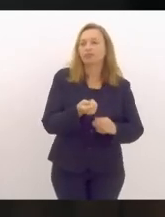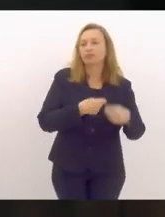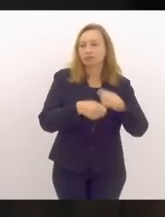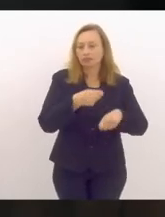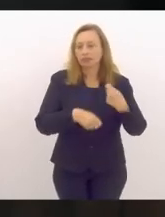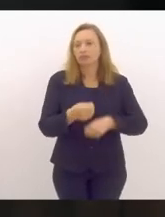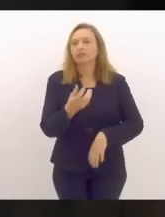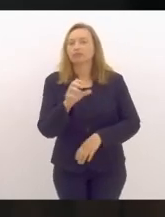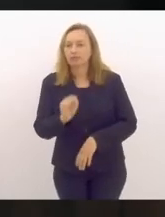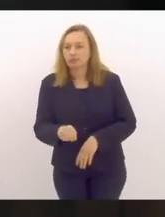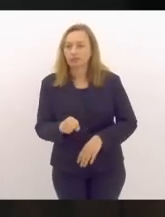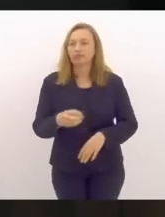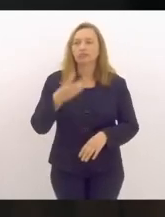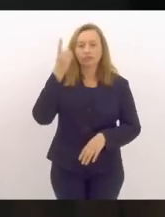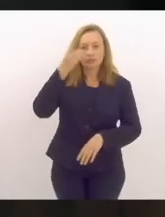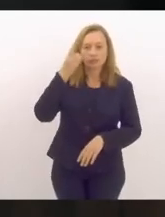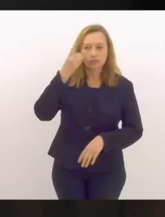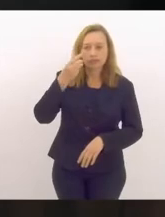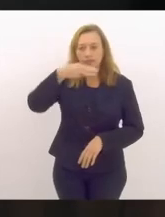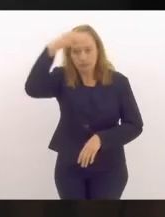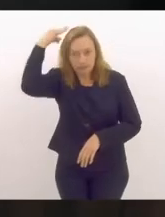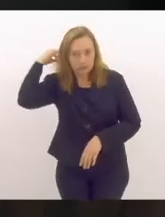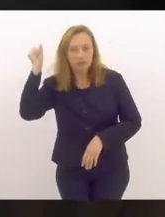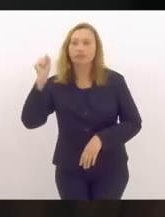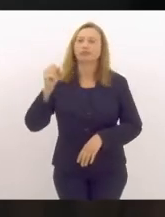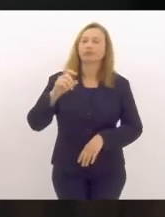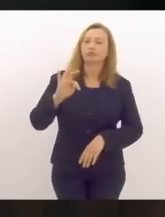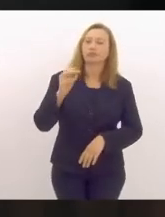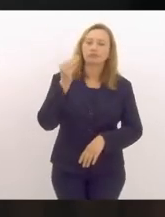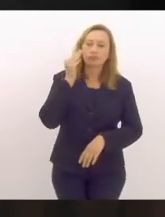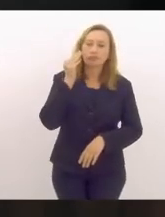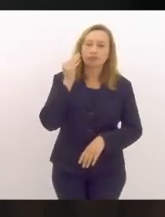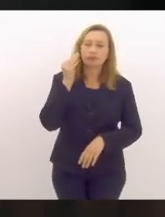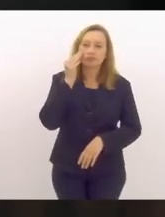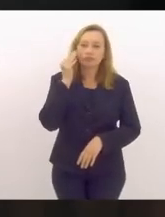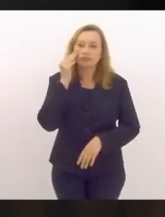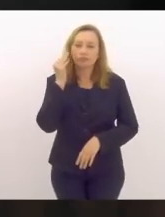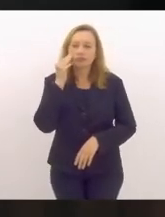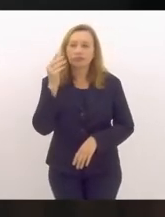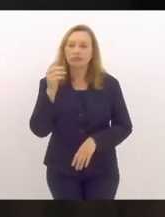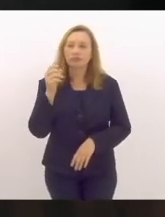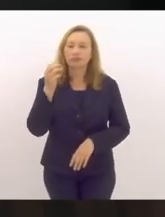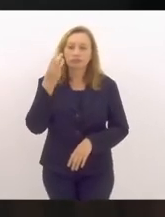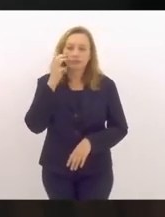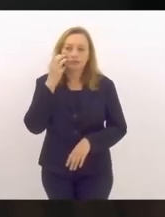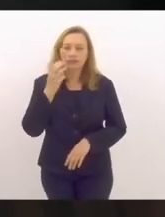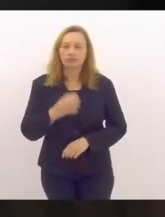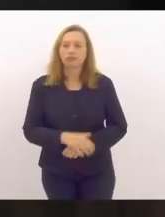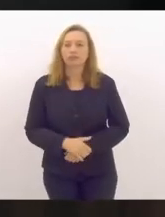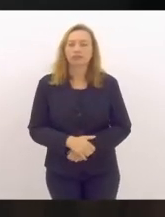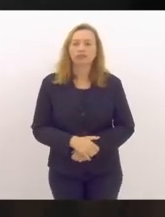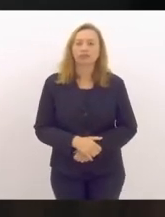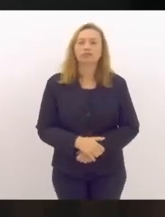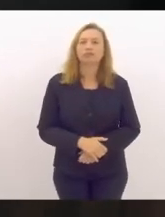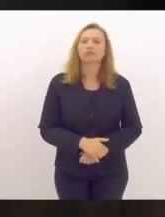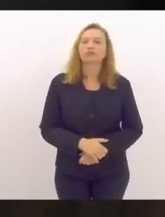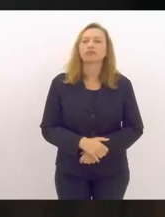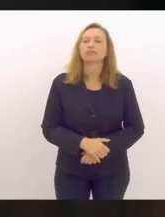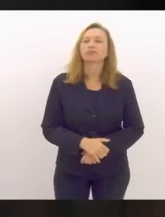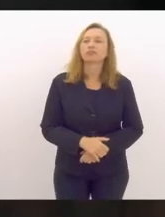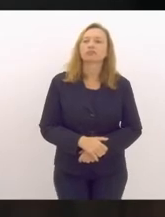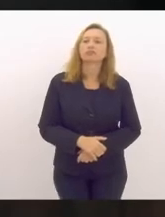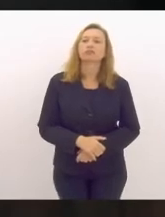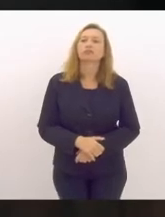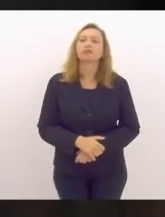Relatores, deputados Márcio Pacheco, Eliomar Coelho, Mônica Francisco, Valdec e Márcio Pacheco. Pendendo de